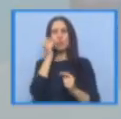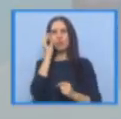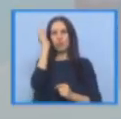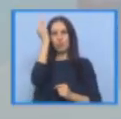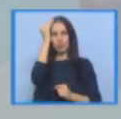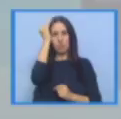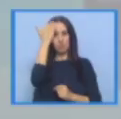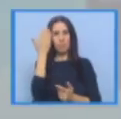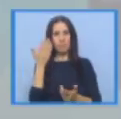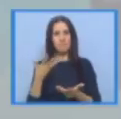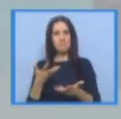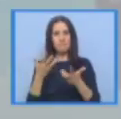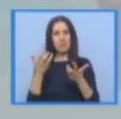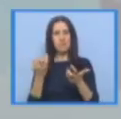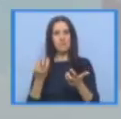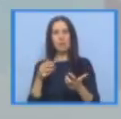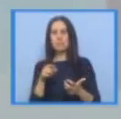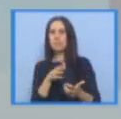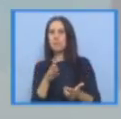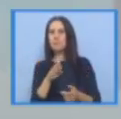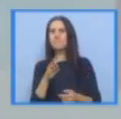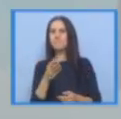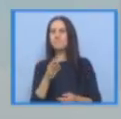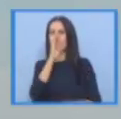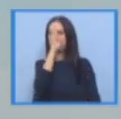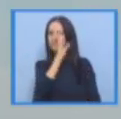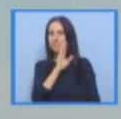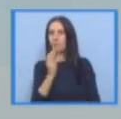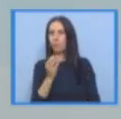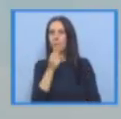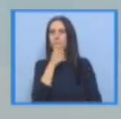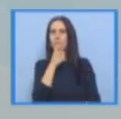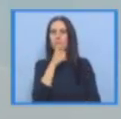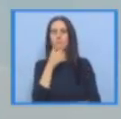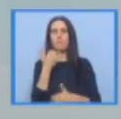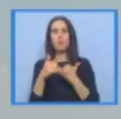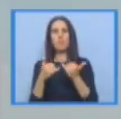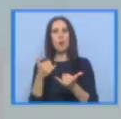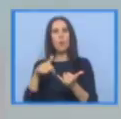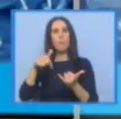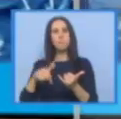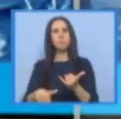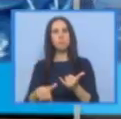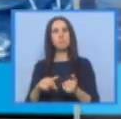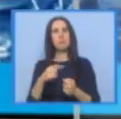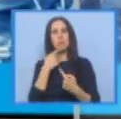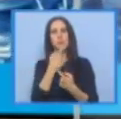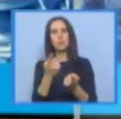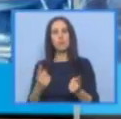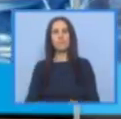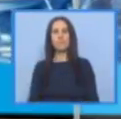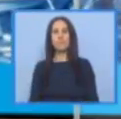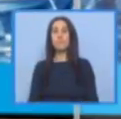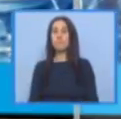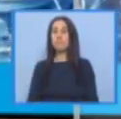de Donald Trump, logo a isso houve alguma violência imediatamente a marcar esse anúncio. Houve, e